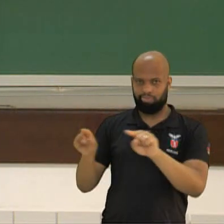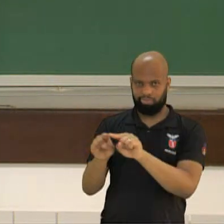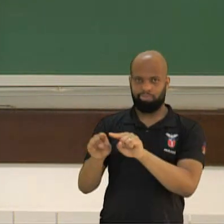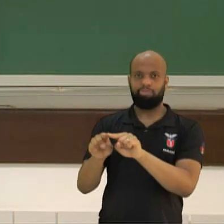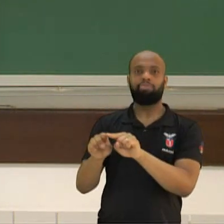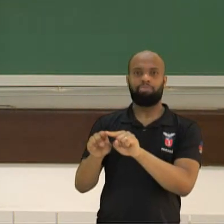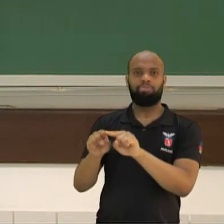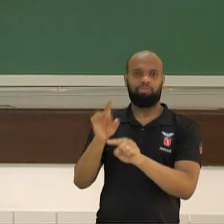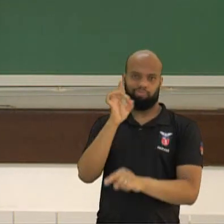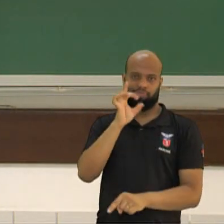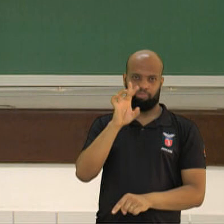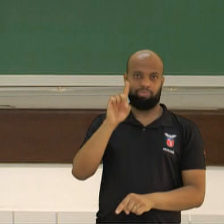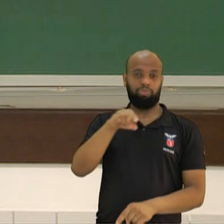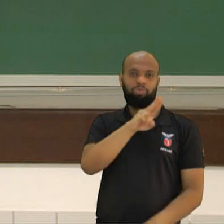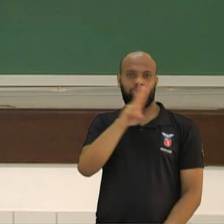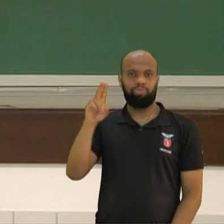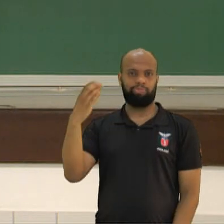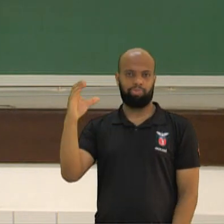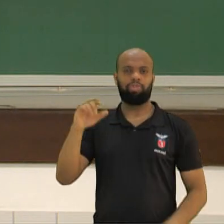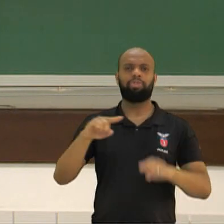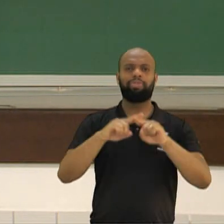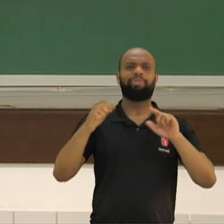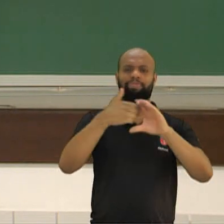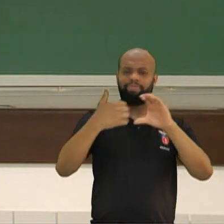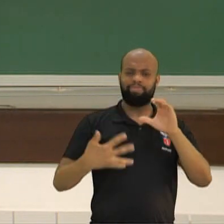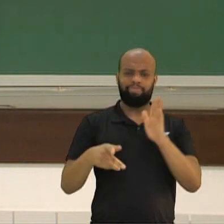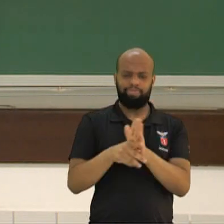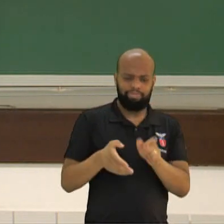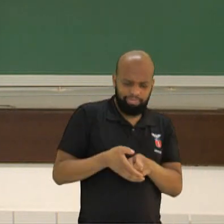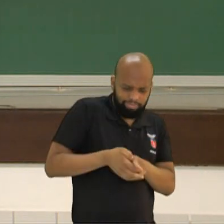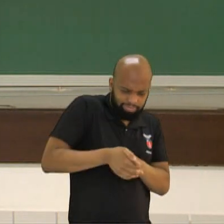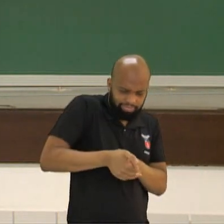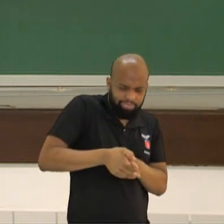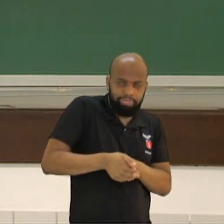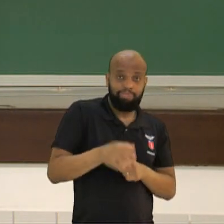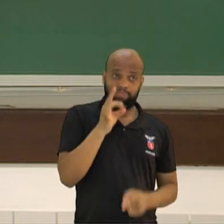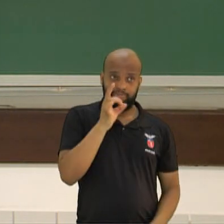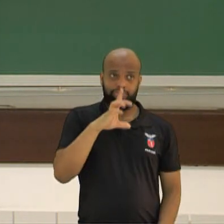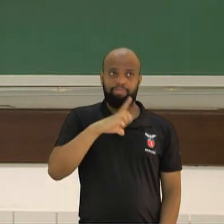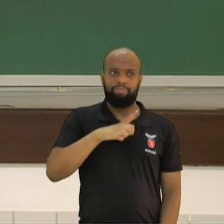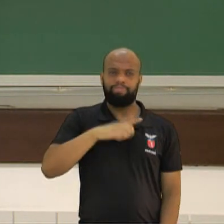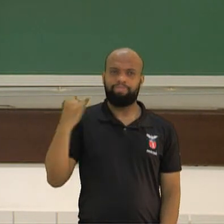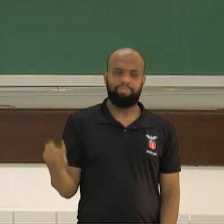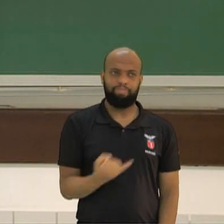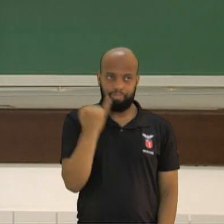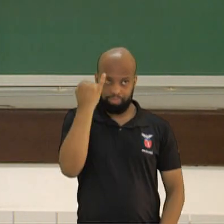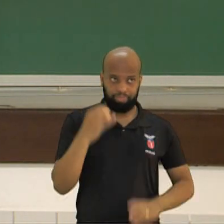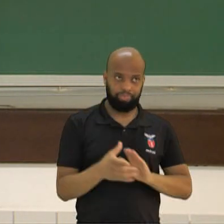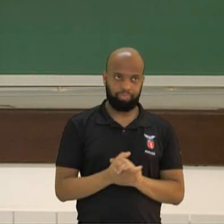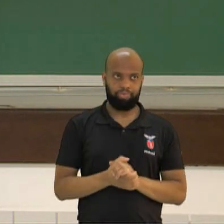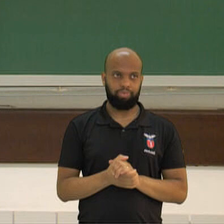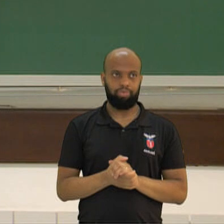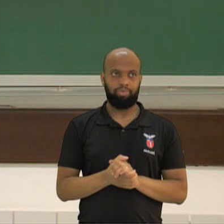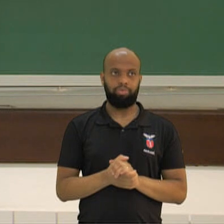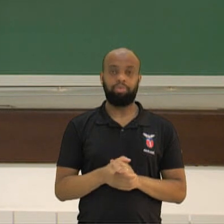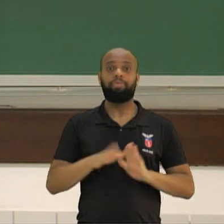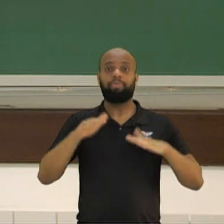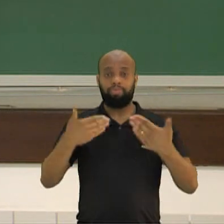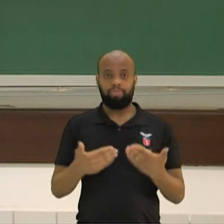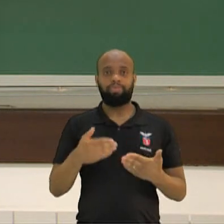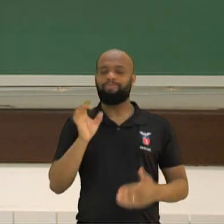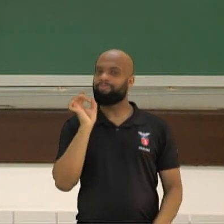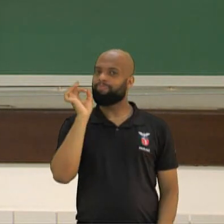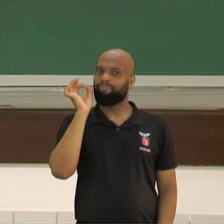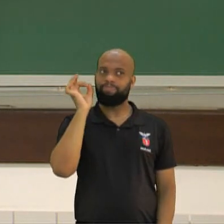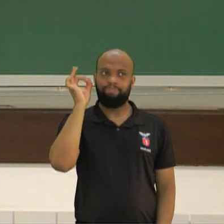as ervilhas? Quais eram as características que as ervilhas possuíam que foram determinantes? Bom, primeiro que as ervilhas